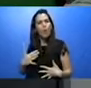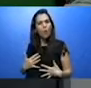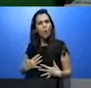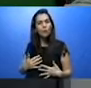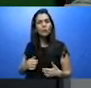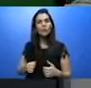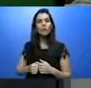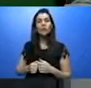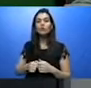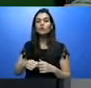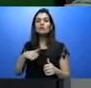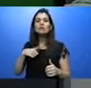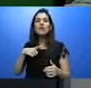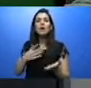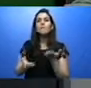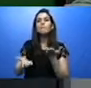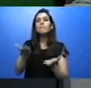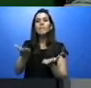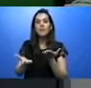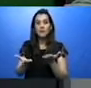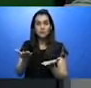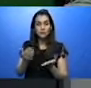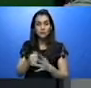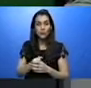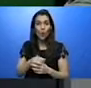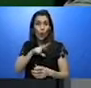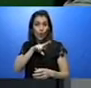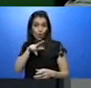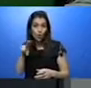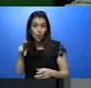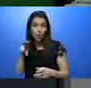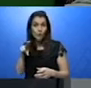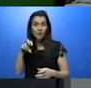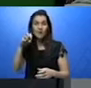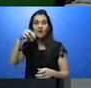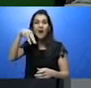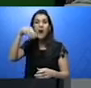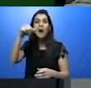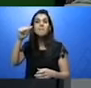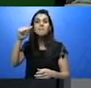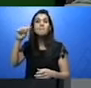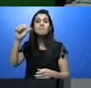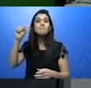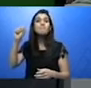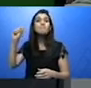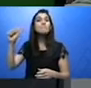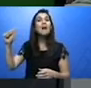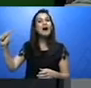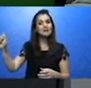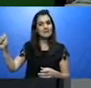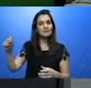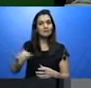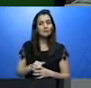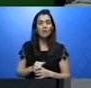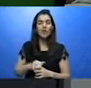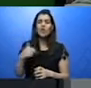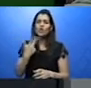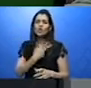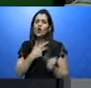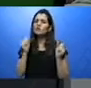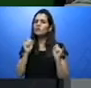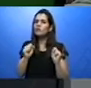nosso corpo tem um peso e ele é chamado de massa, tudo bem? Então, nós podemos medir o peso